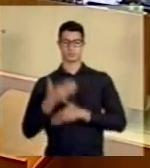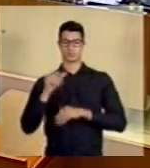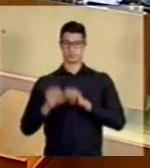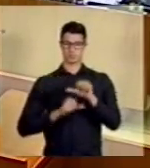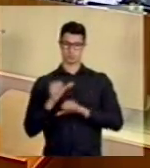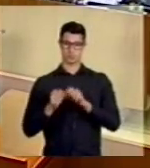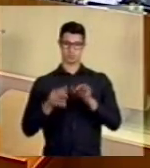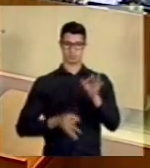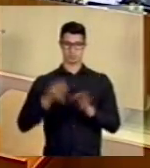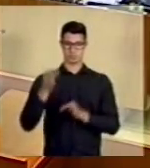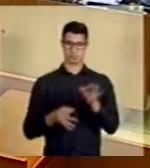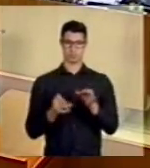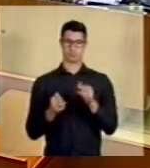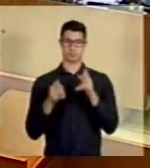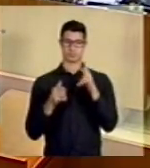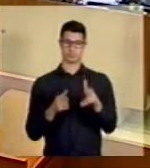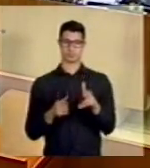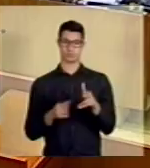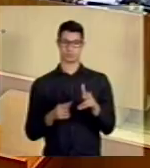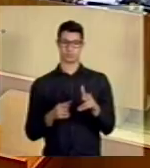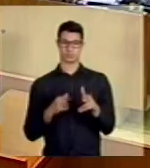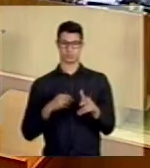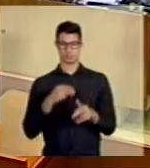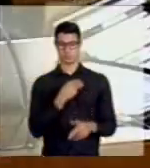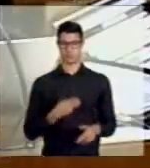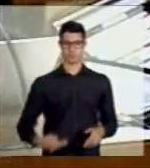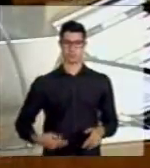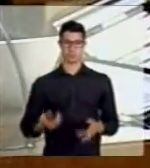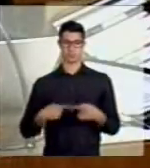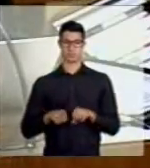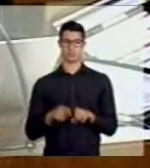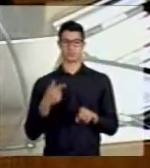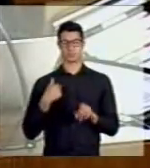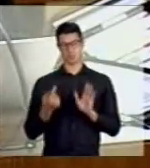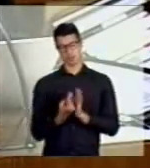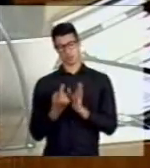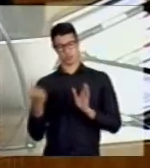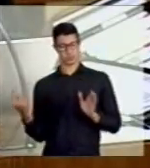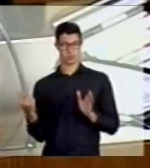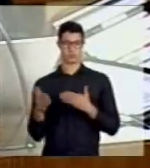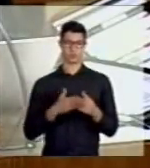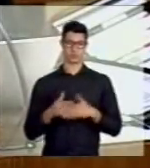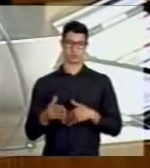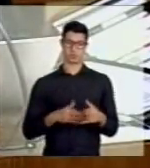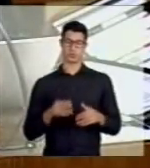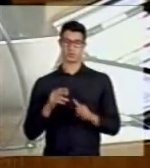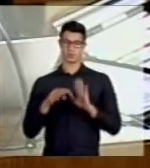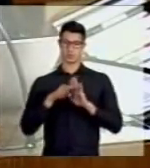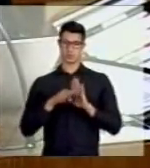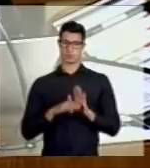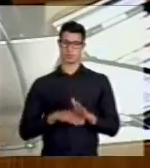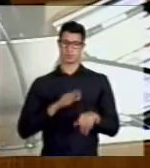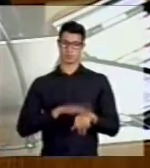alteração judicial, como entende o ministro Marco Aurélio. No entanto, eu afasto qualquer pré-requisito, seja